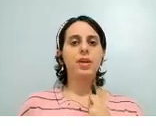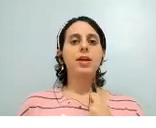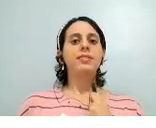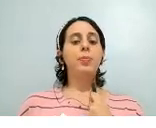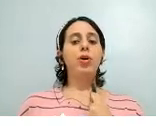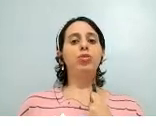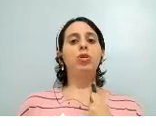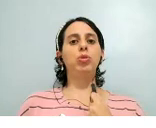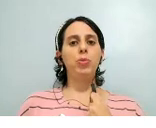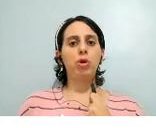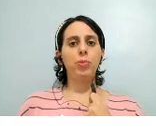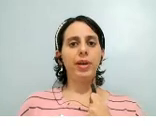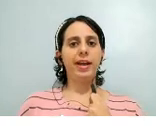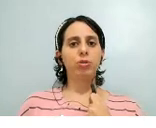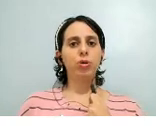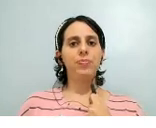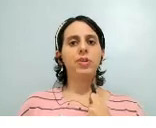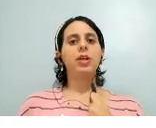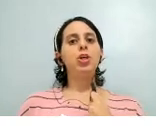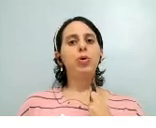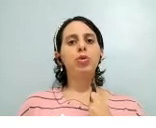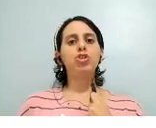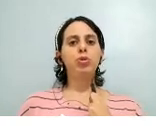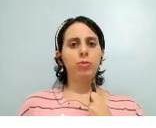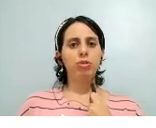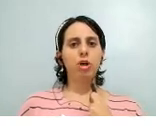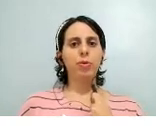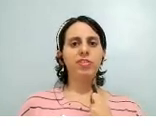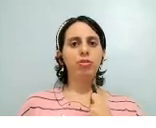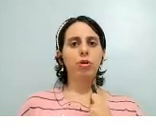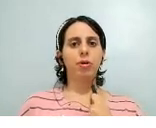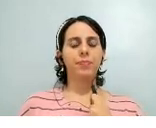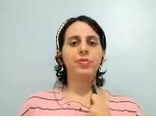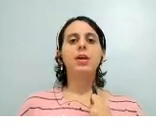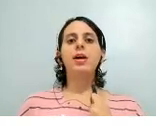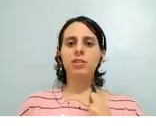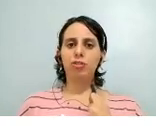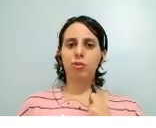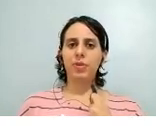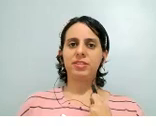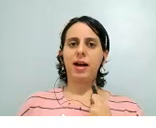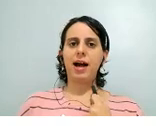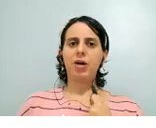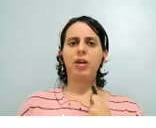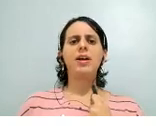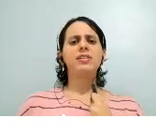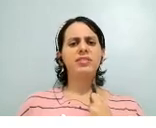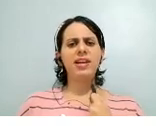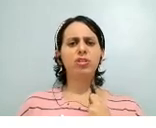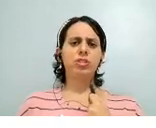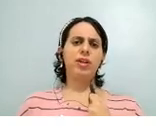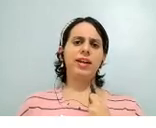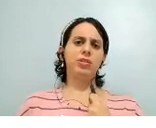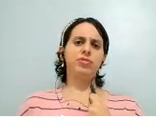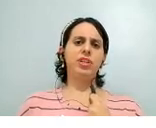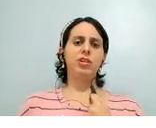escola, depois o seu nome completo e, por último, o nome do seu professor. Antes de começar a aula,